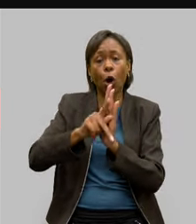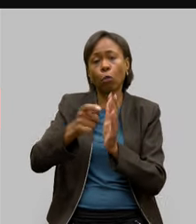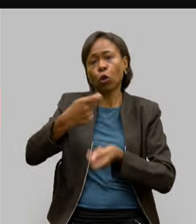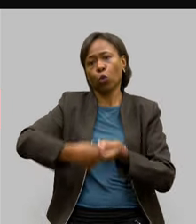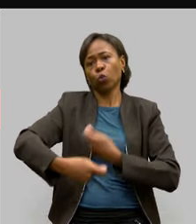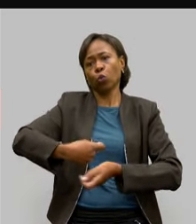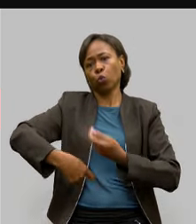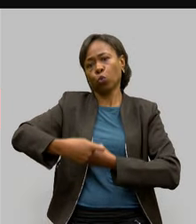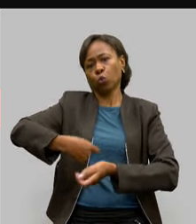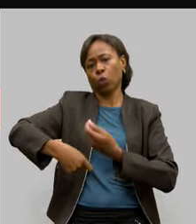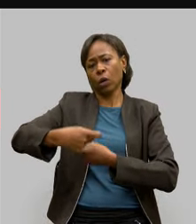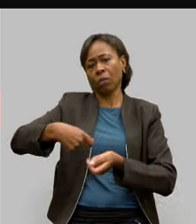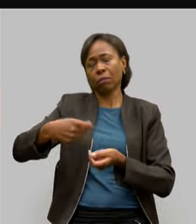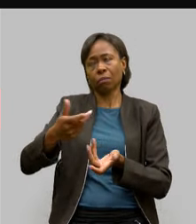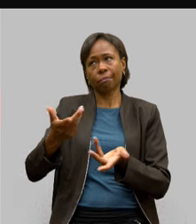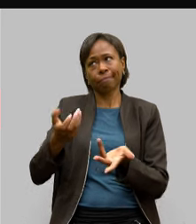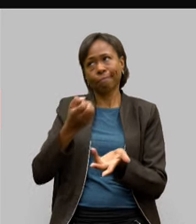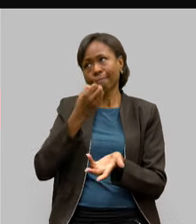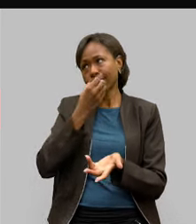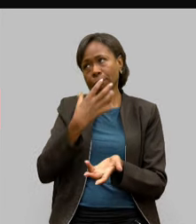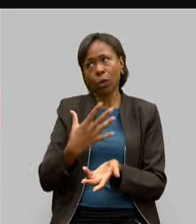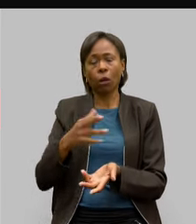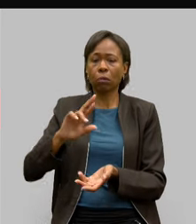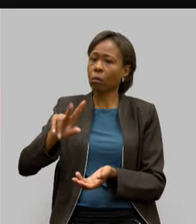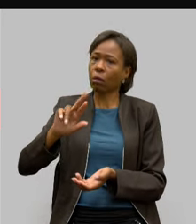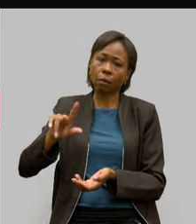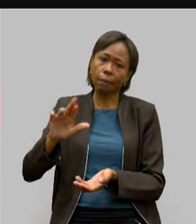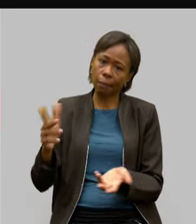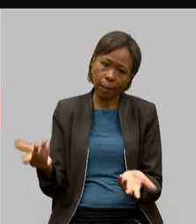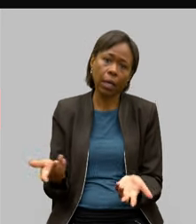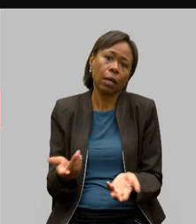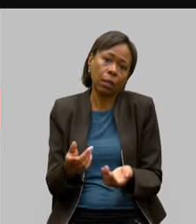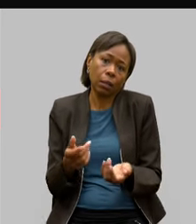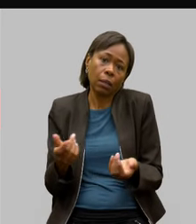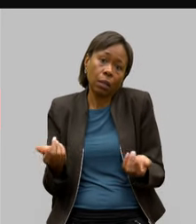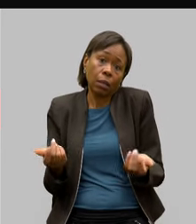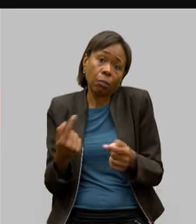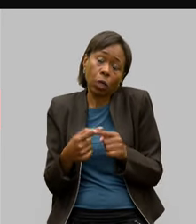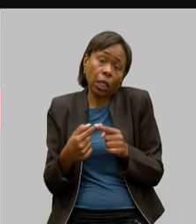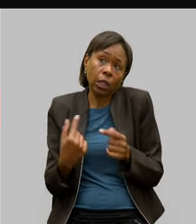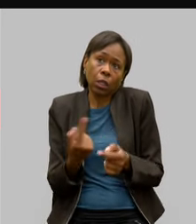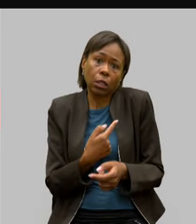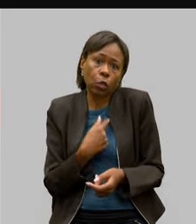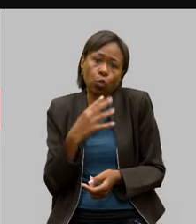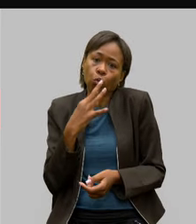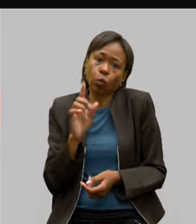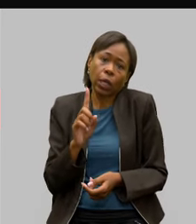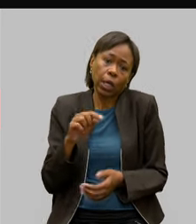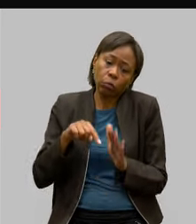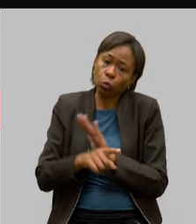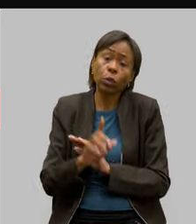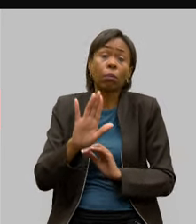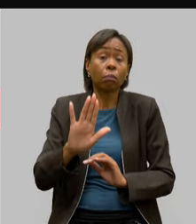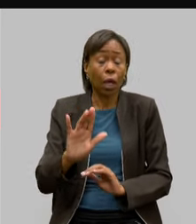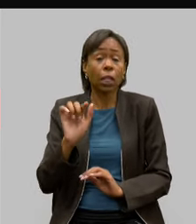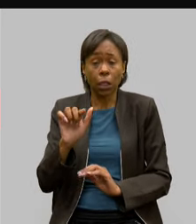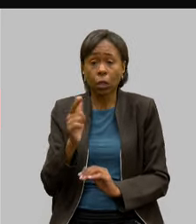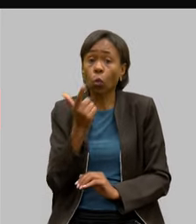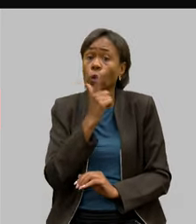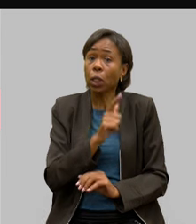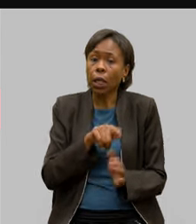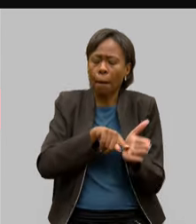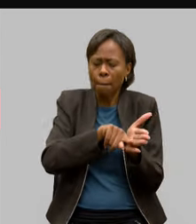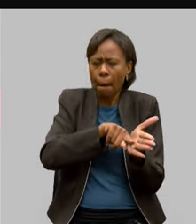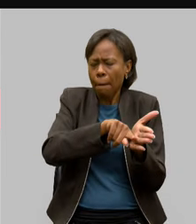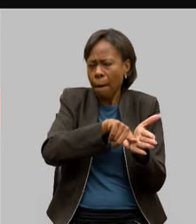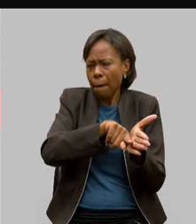a melhor coisa não é como foi dito né a gente não sabe da origem da espécie não sabe muita coisa mas foi assim que eu consegui fazer muito das minhas